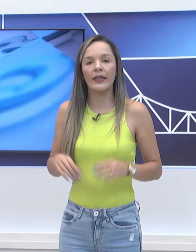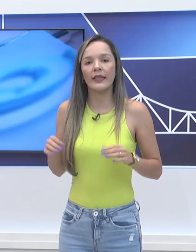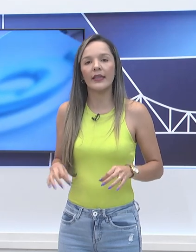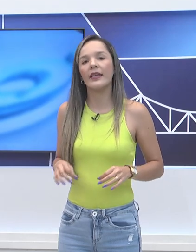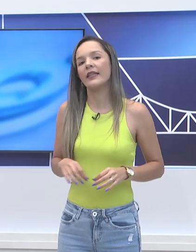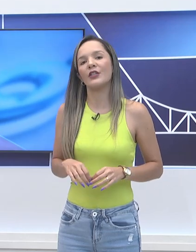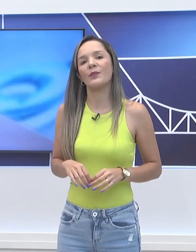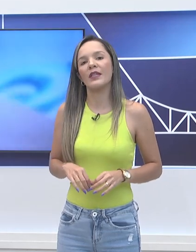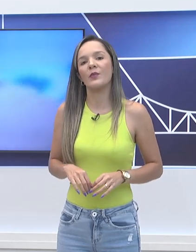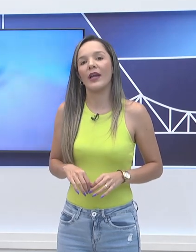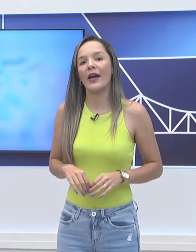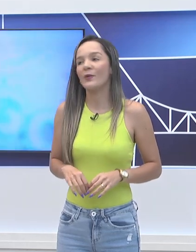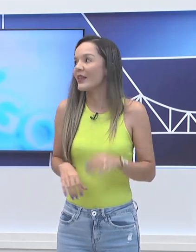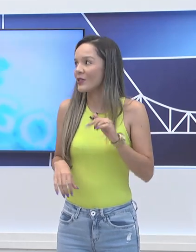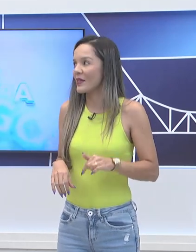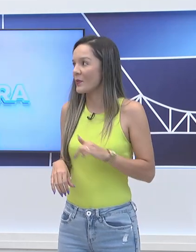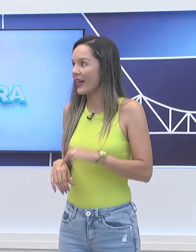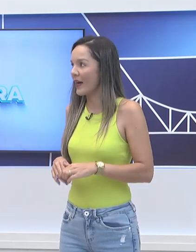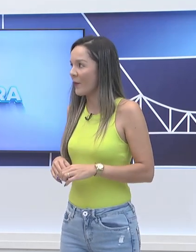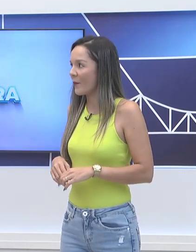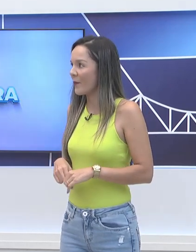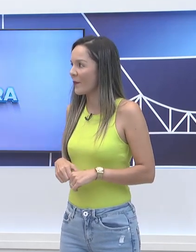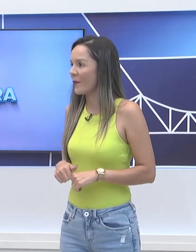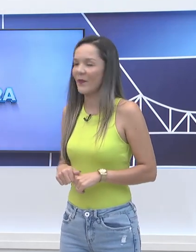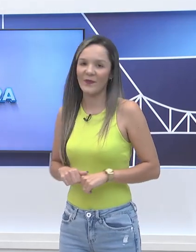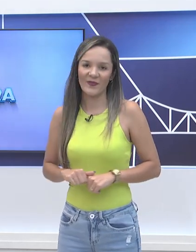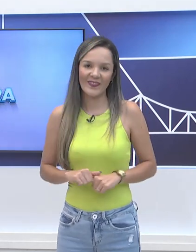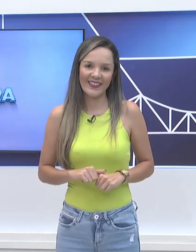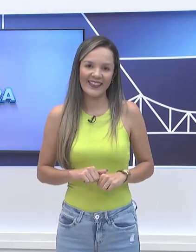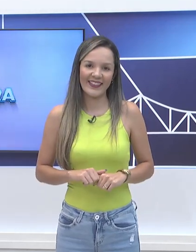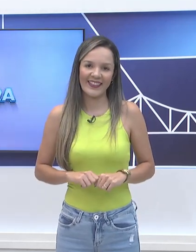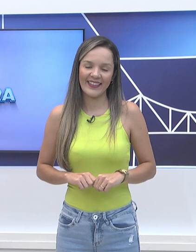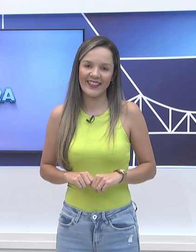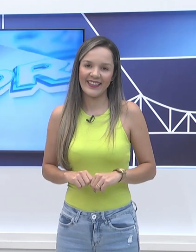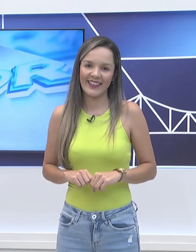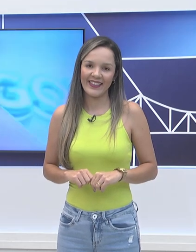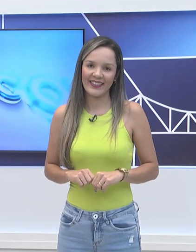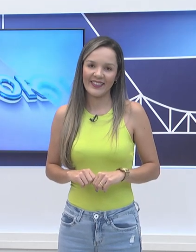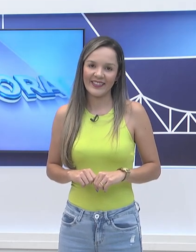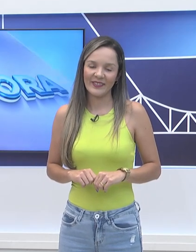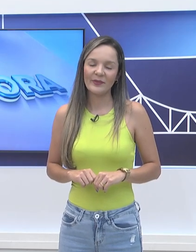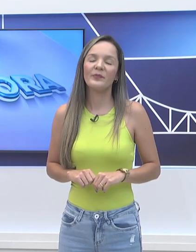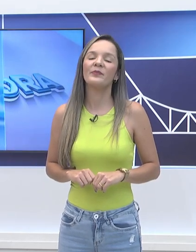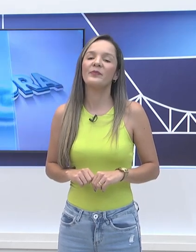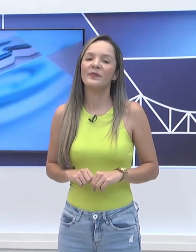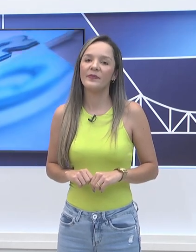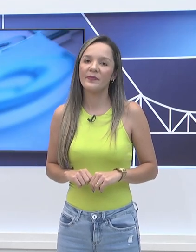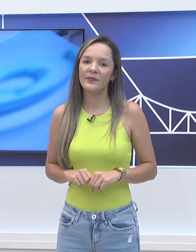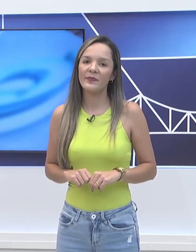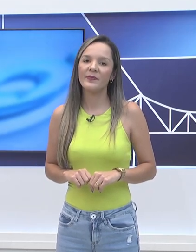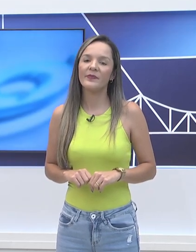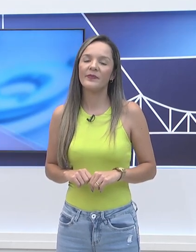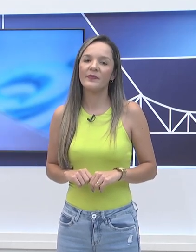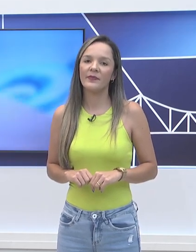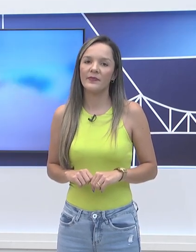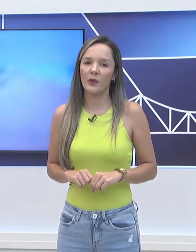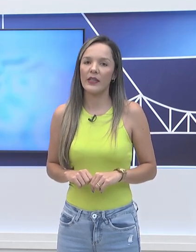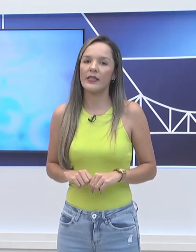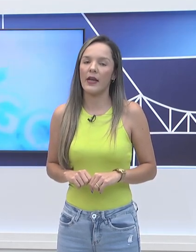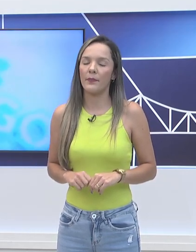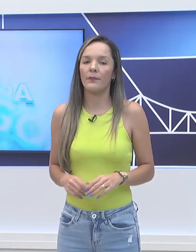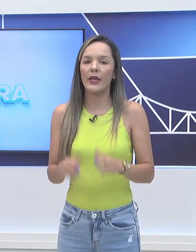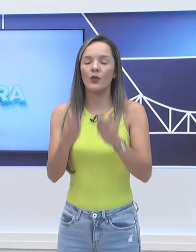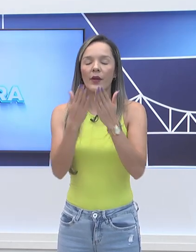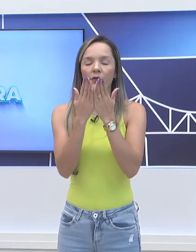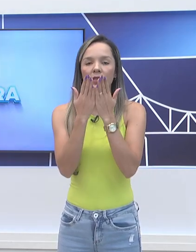estaremos aqui neste mesmo horário, neste mesmo canal. E lembrando sempre que a sua participação é essencial, tá